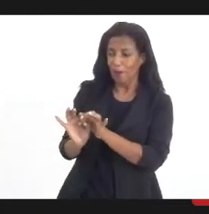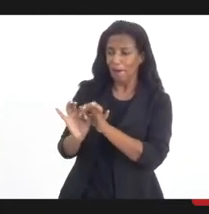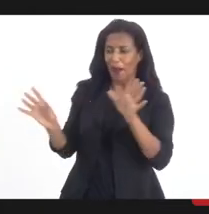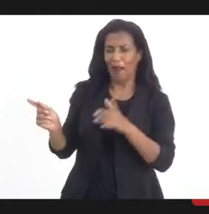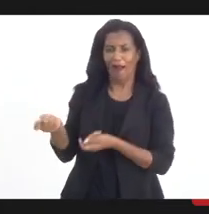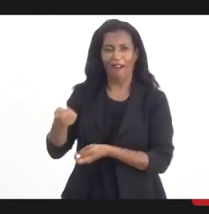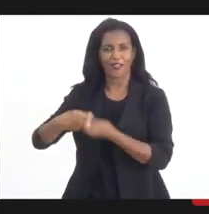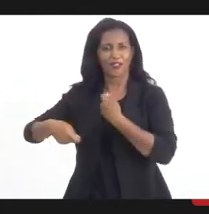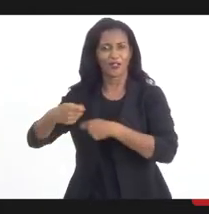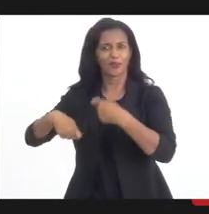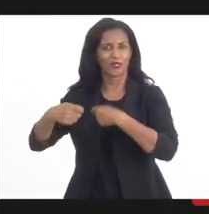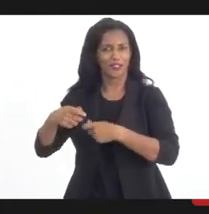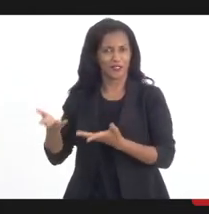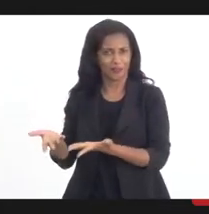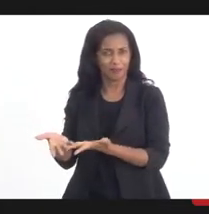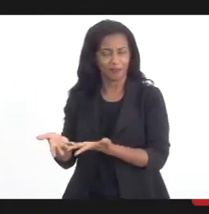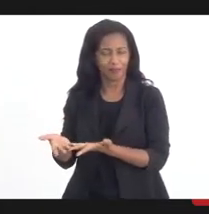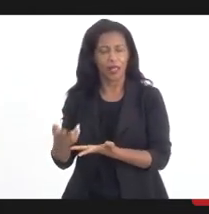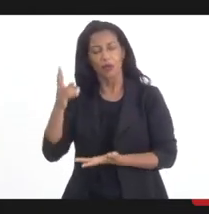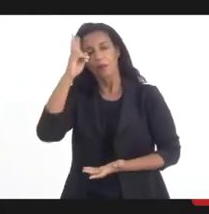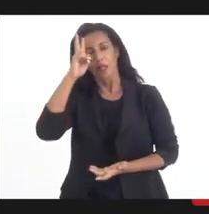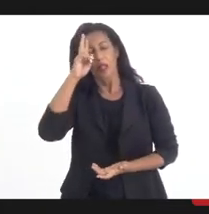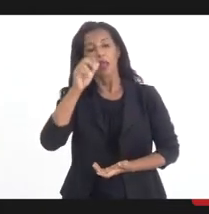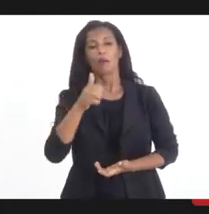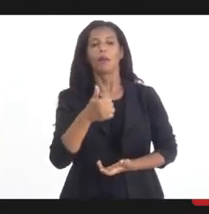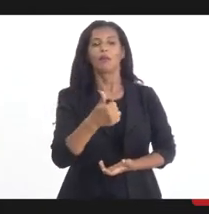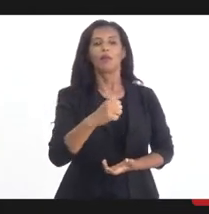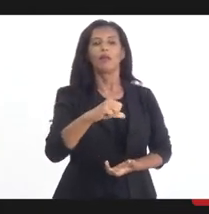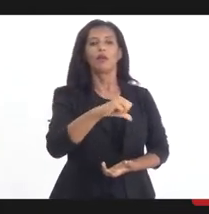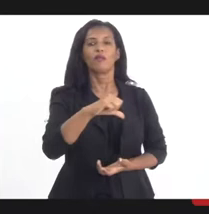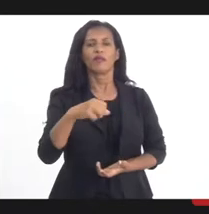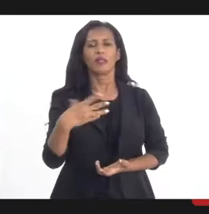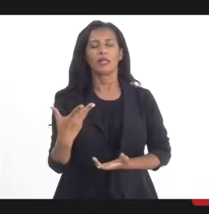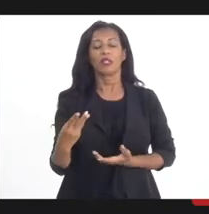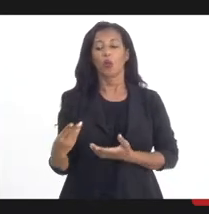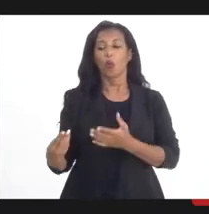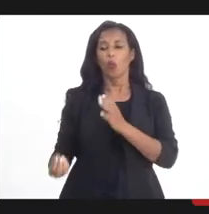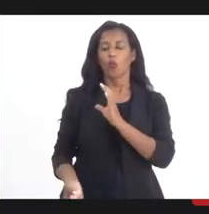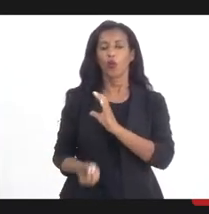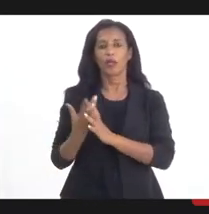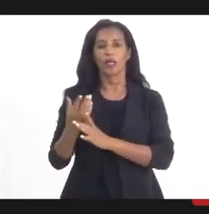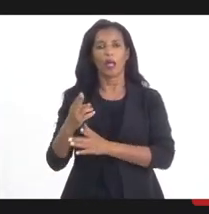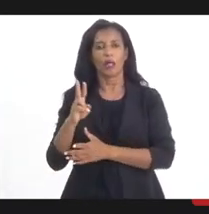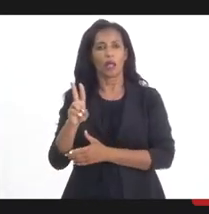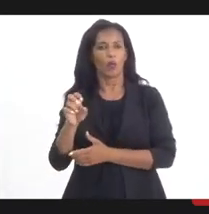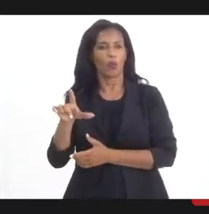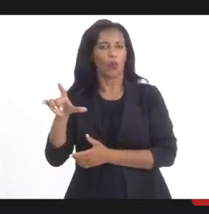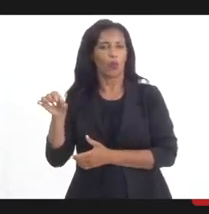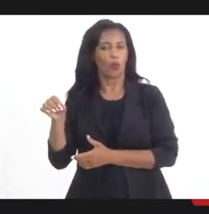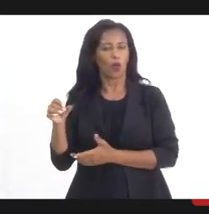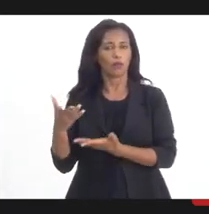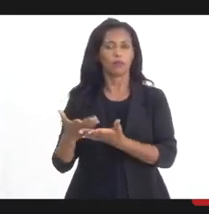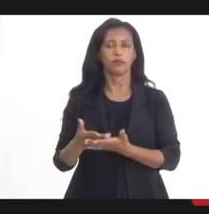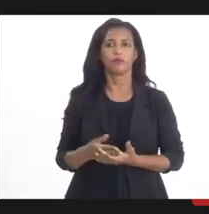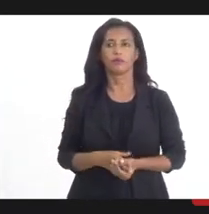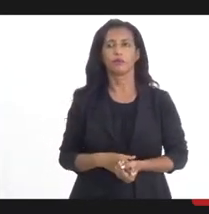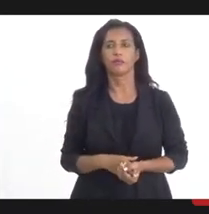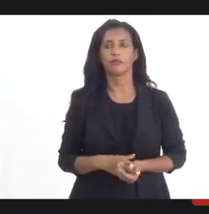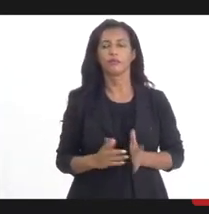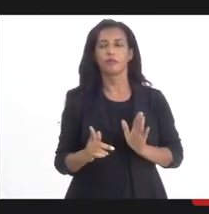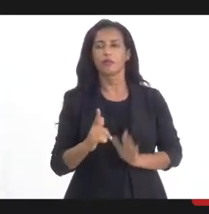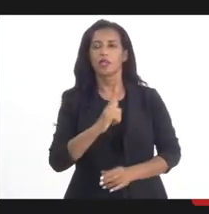universitária. Eu me lembro perfeitamente lá em 93, quando foi criado a UENF, né? Na época da